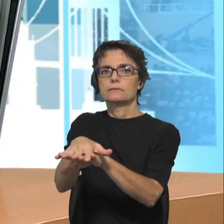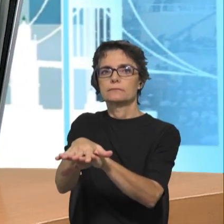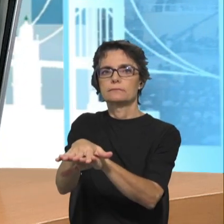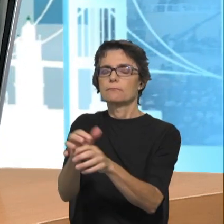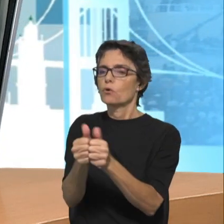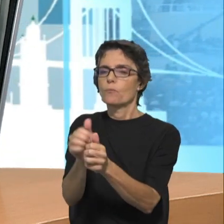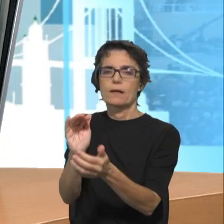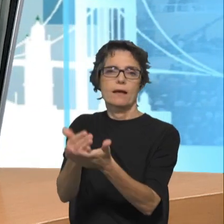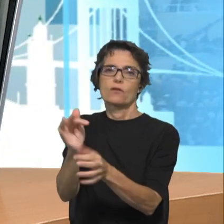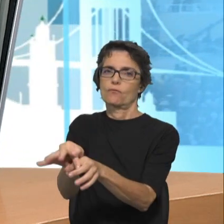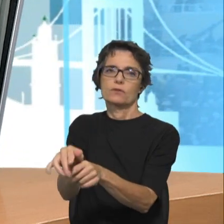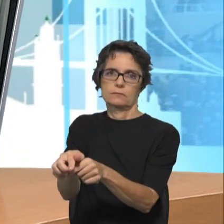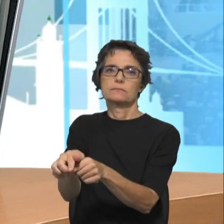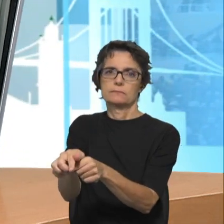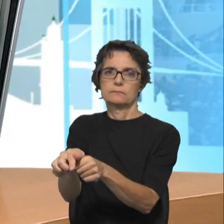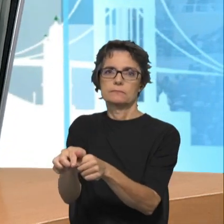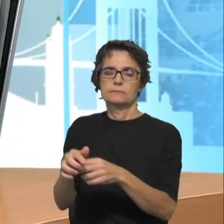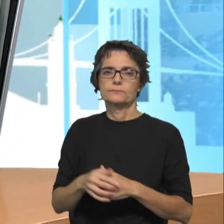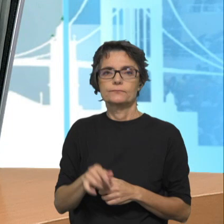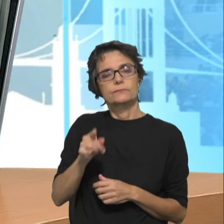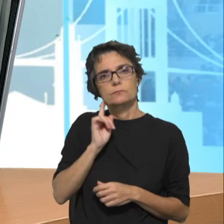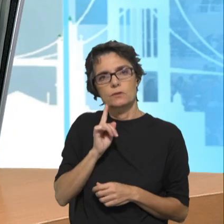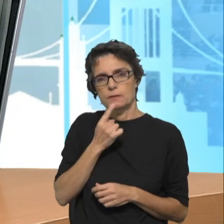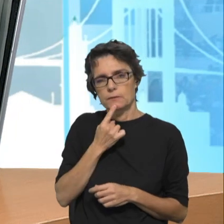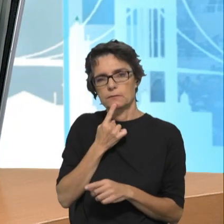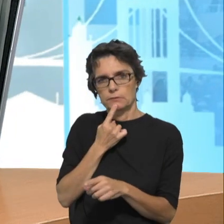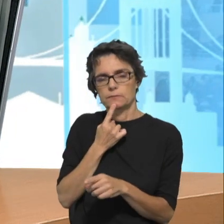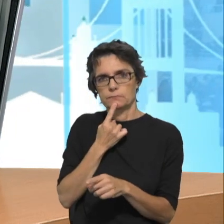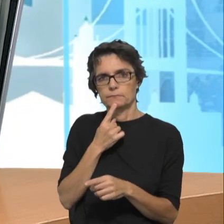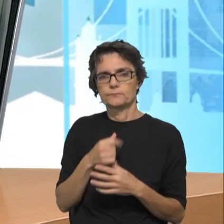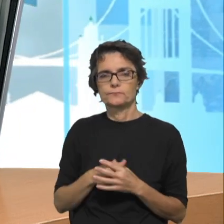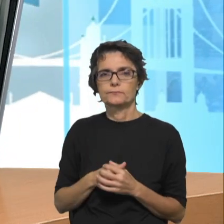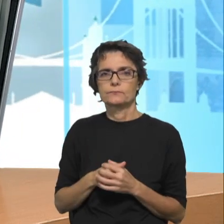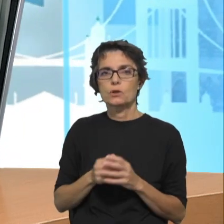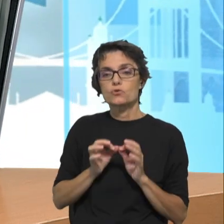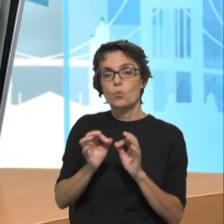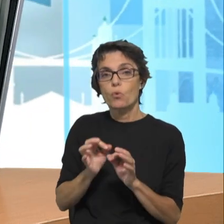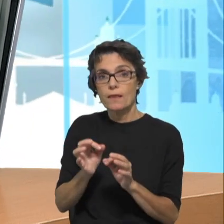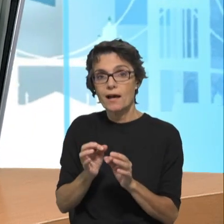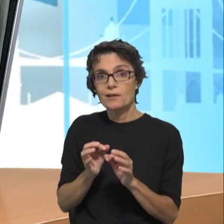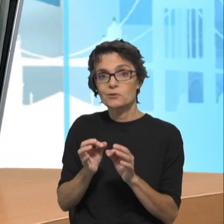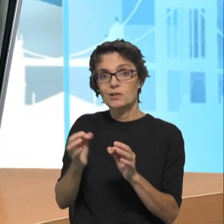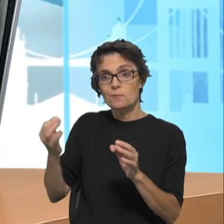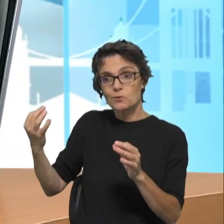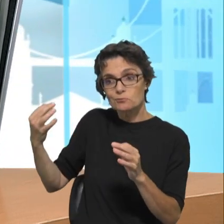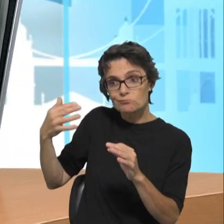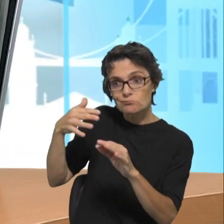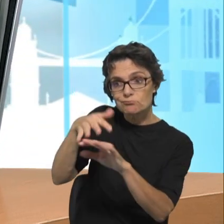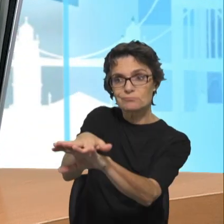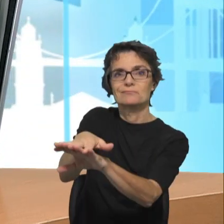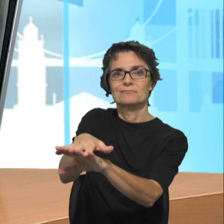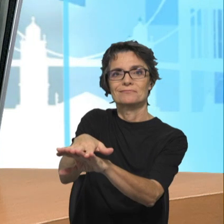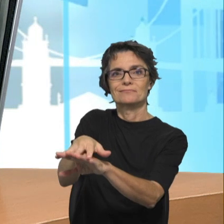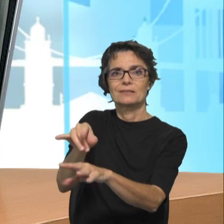crescendo. São curvas que se complementam, não é? E, portanto, uma cresce quando a outra diminui